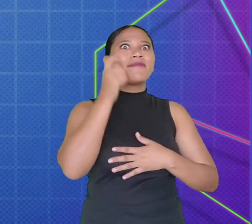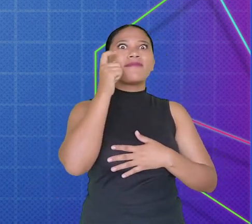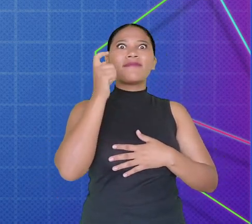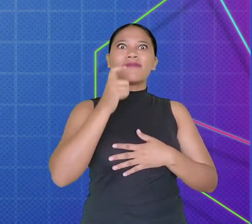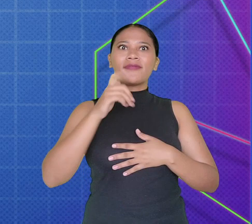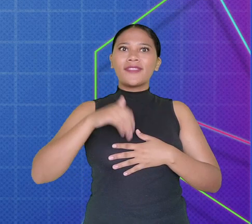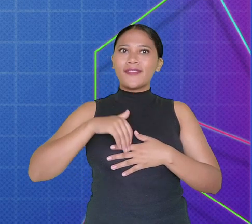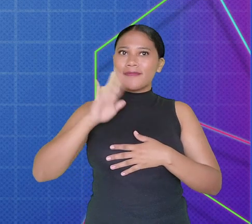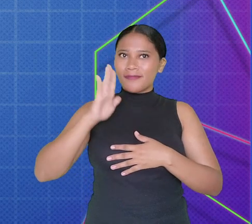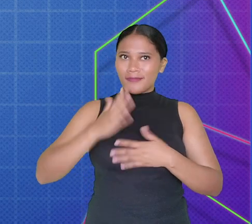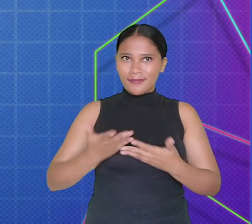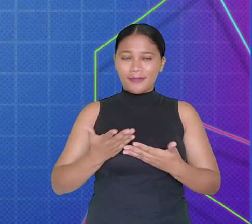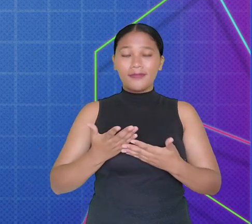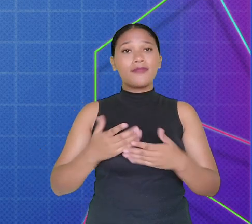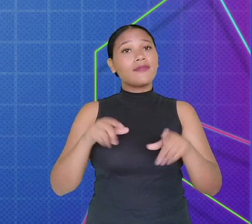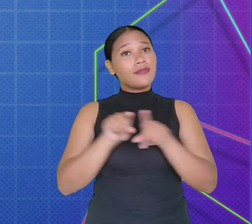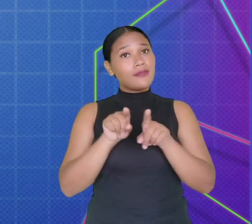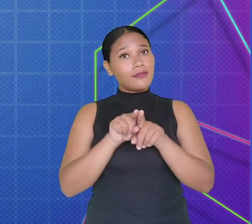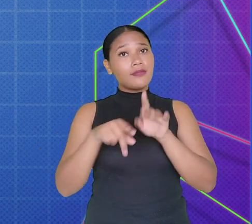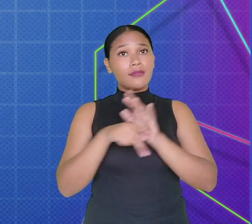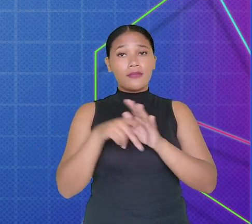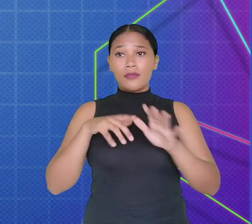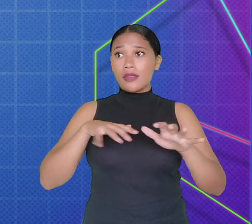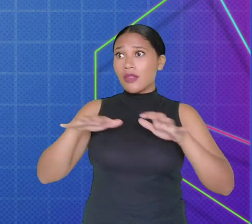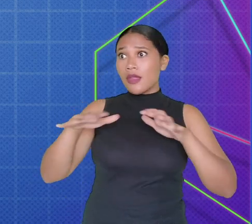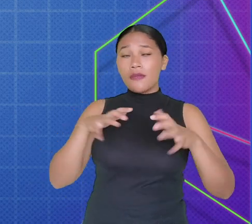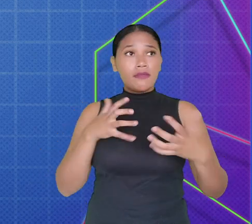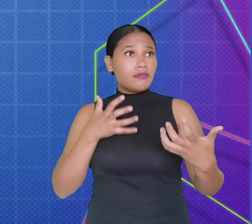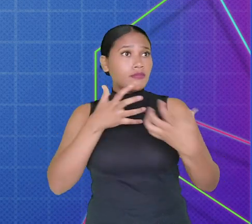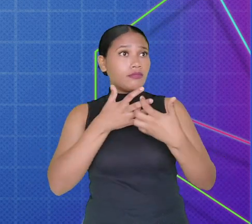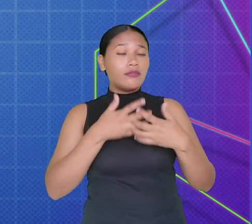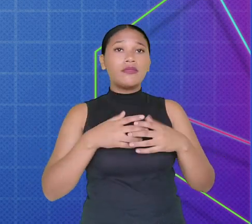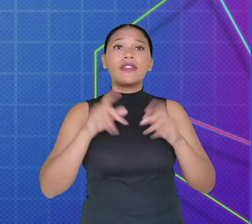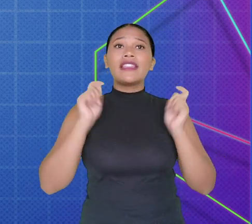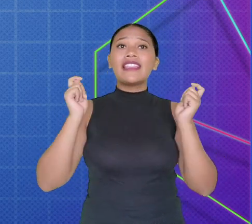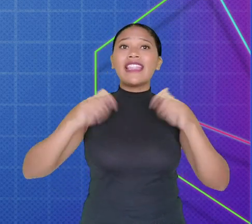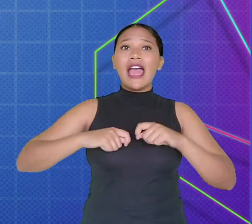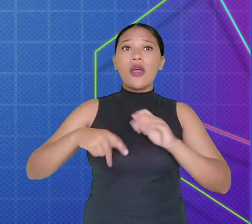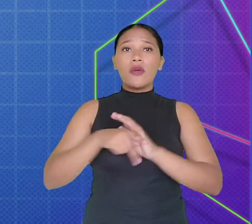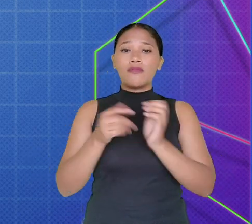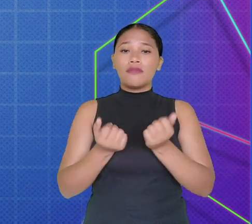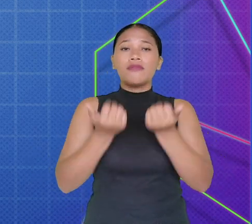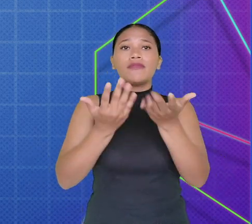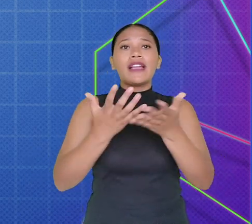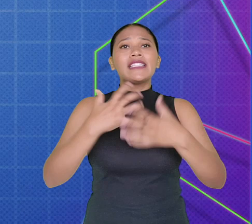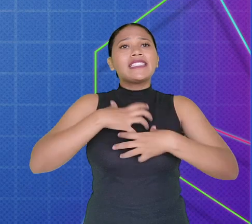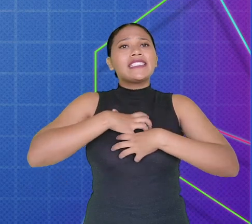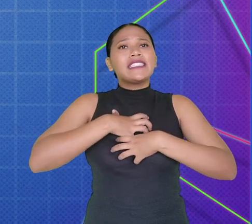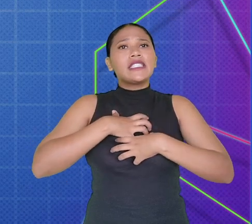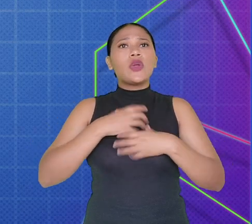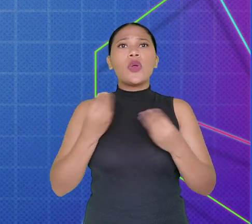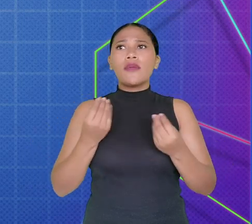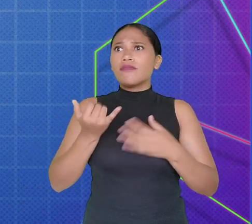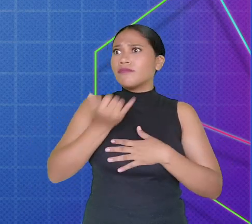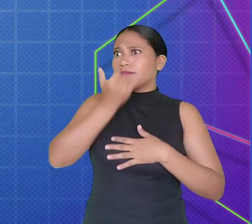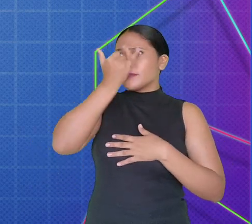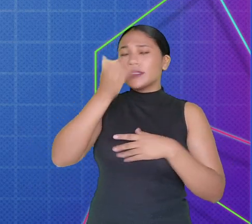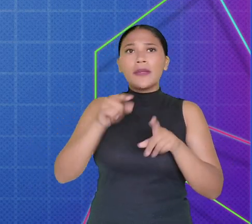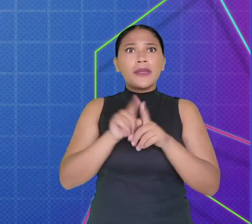opções para interagir com o mundo ao seu redor. Além disso, as interações orgânicas podem oferecer uma sensação